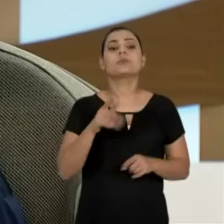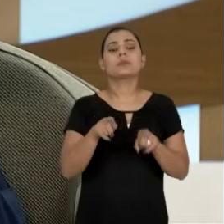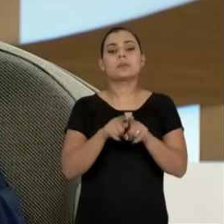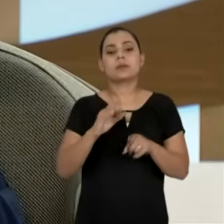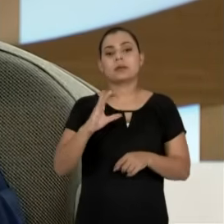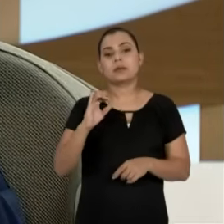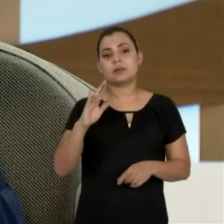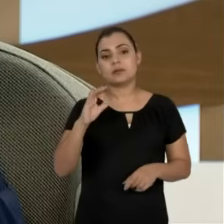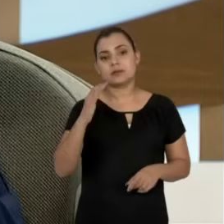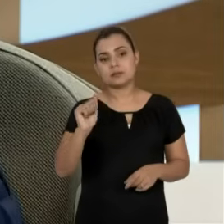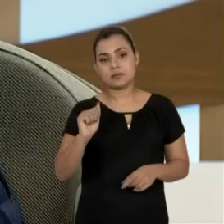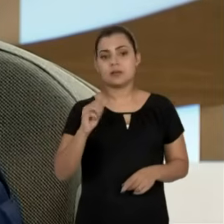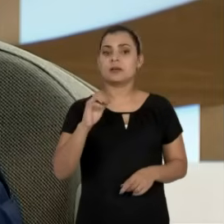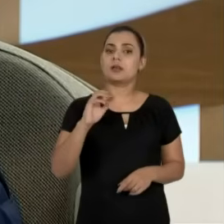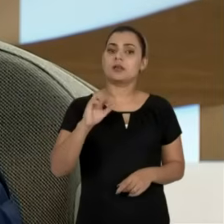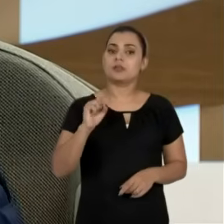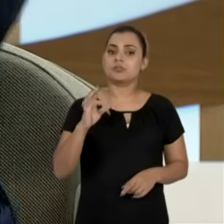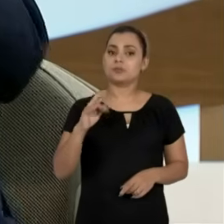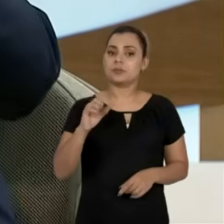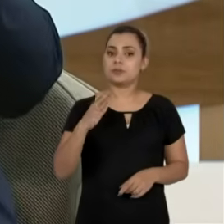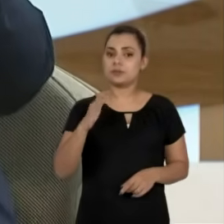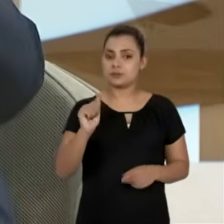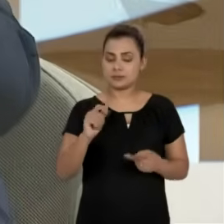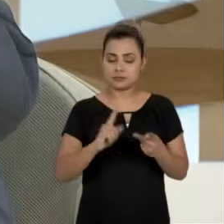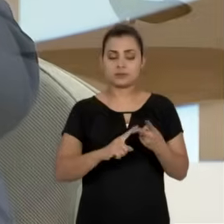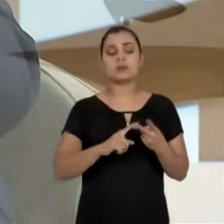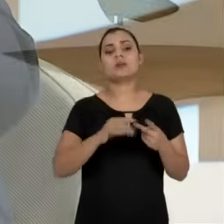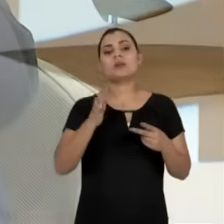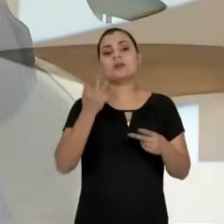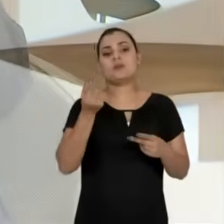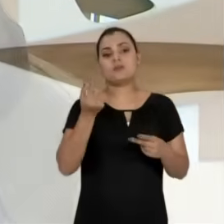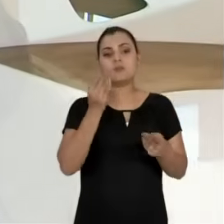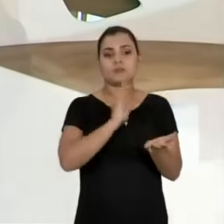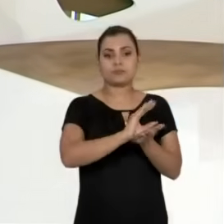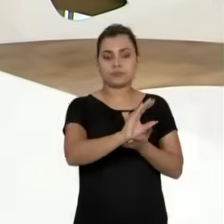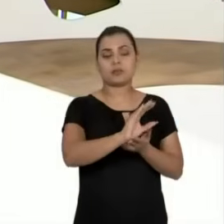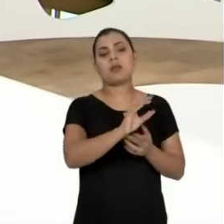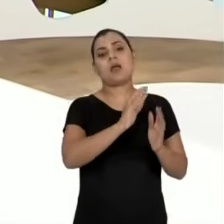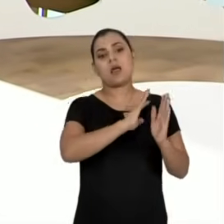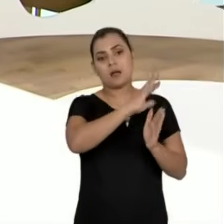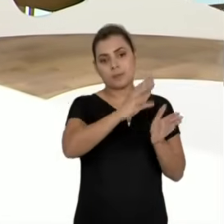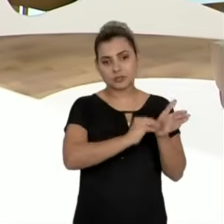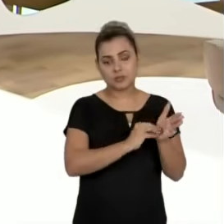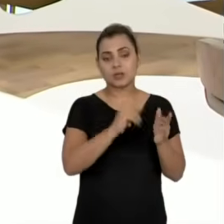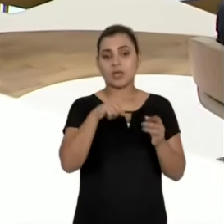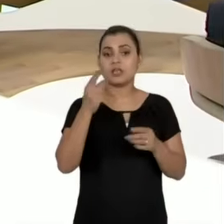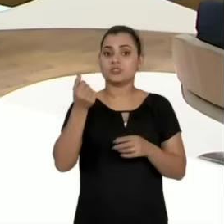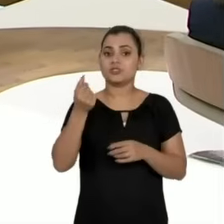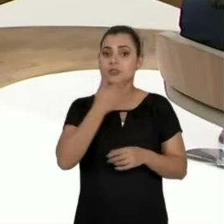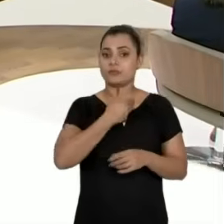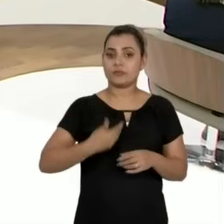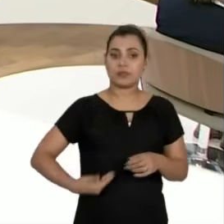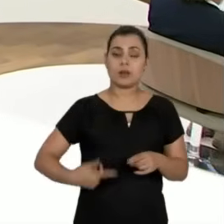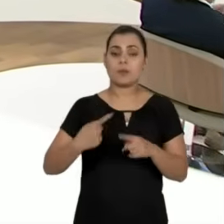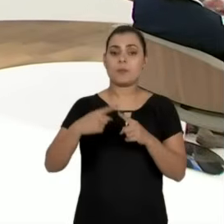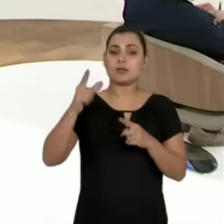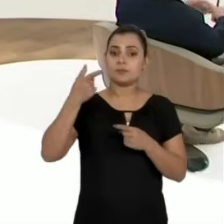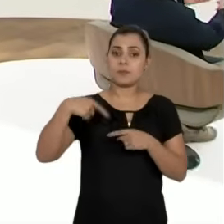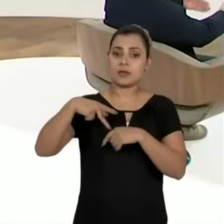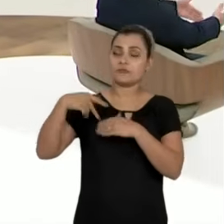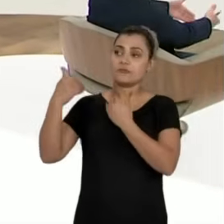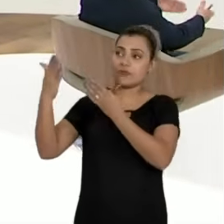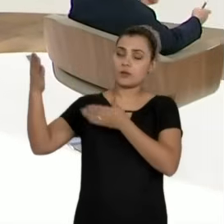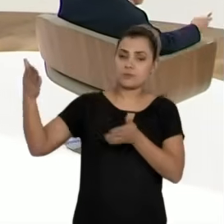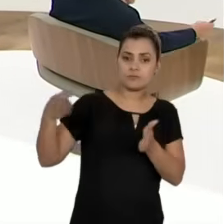Esperança, nós temos o Fundo Amazônia, que é o quê? É do governo brasileiro, mas é um dinheiro internacional que vem, o próprio Fundo Amazônia, o próprio